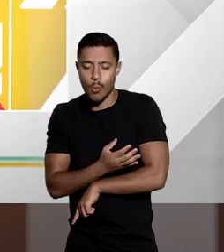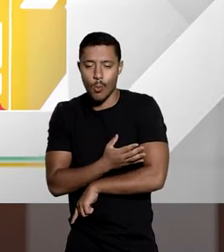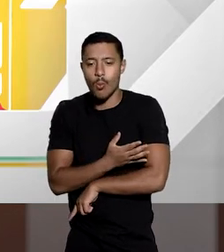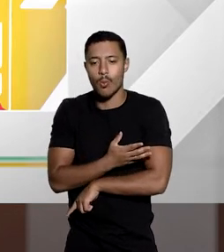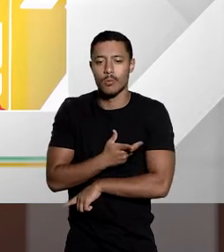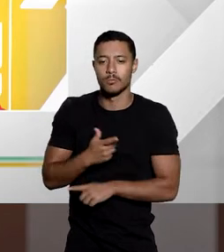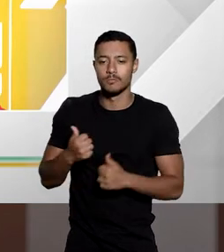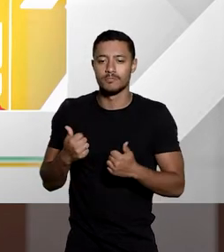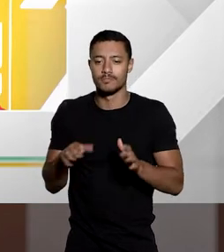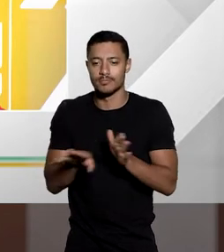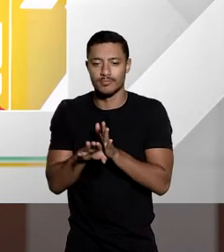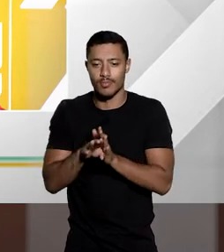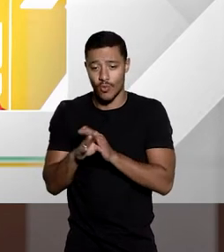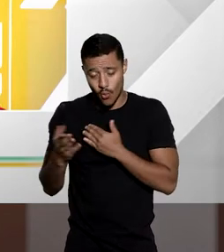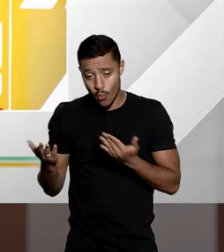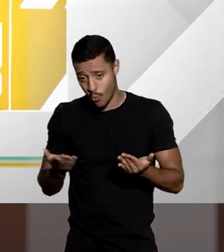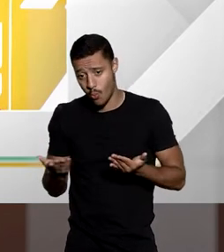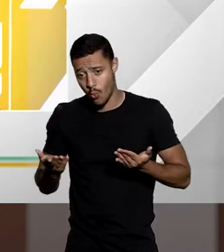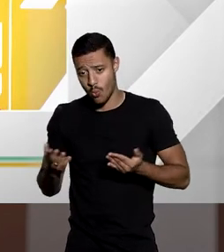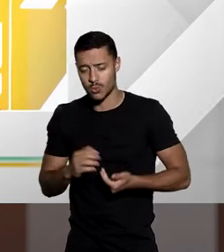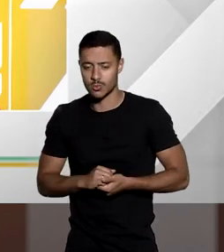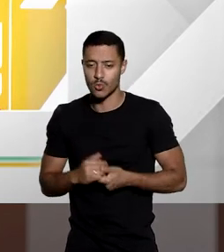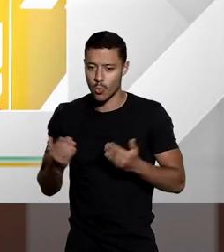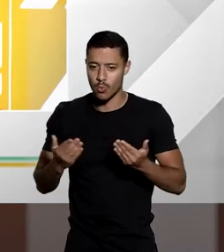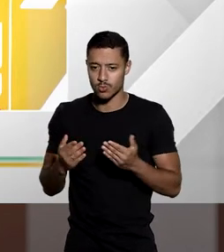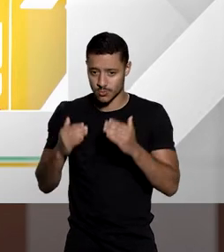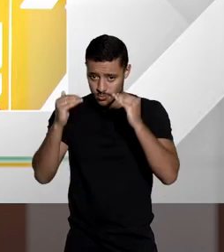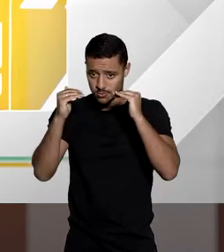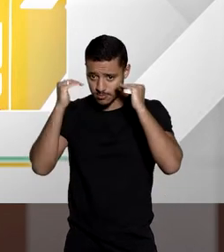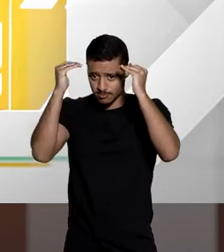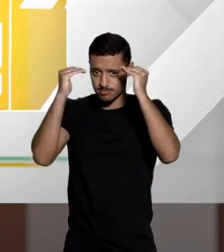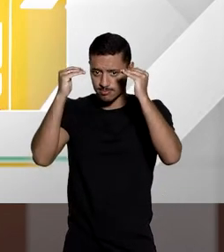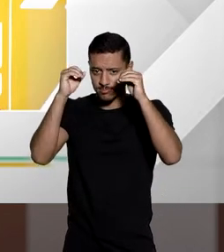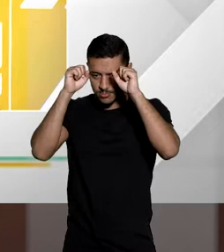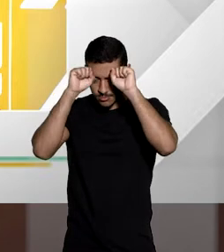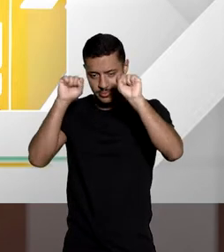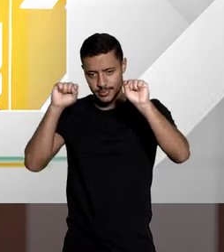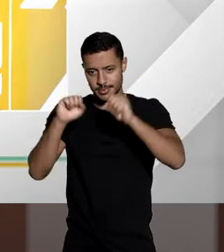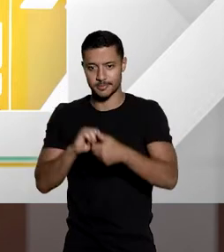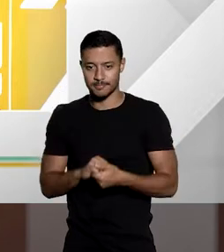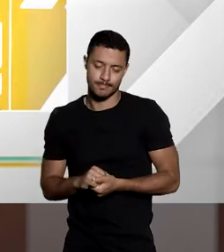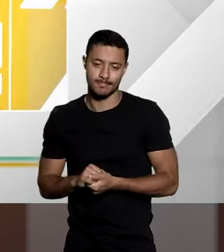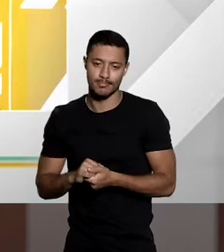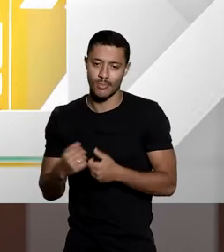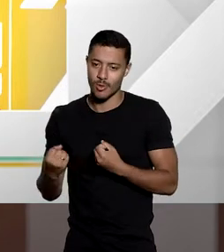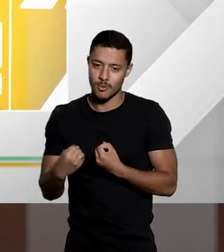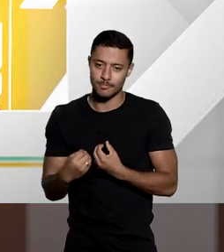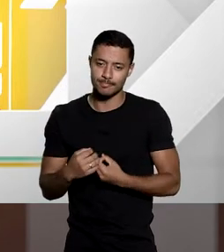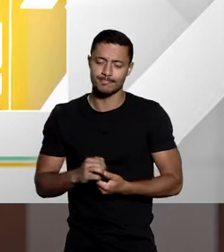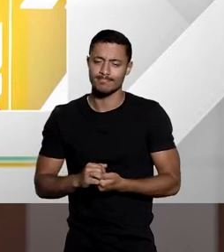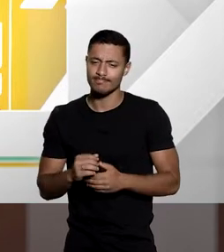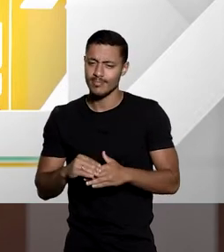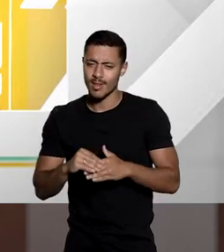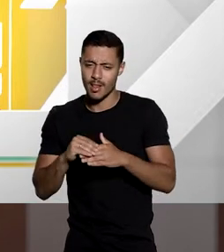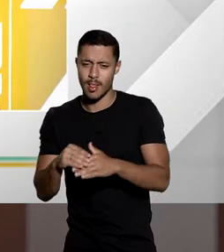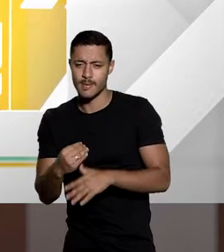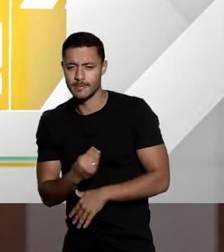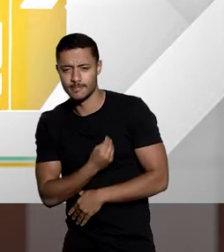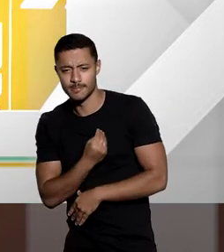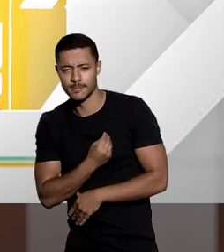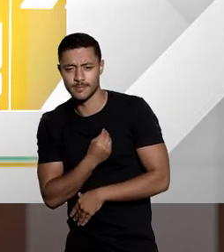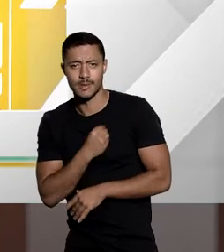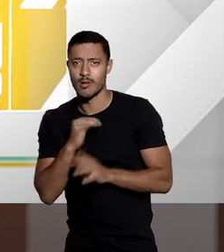posição que ela conquistou aí no ensino no superior, no ensino acadêmico. Ela leva a